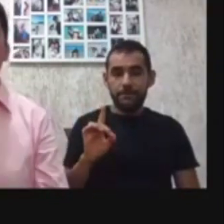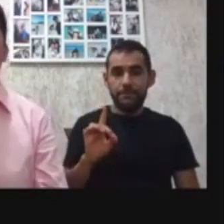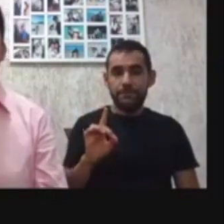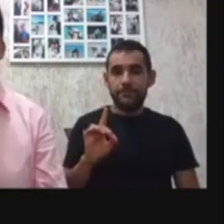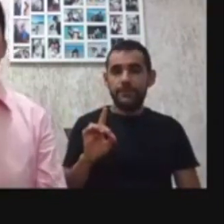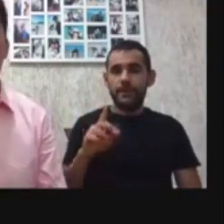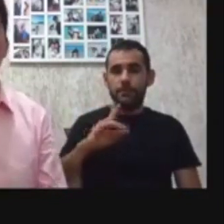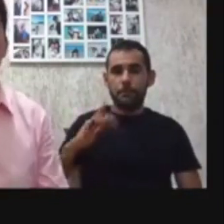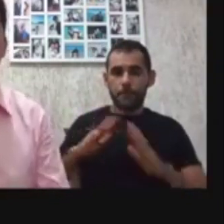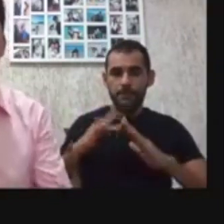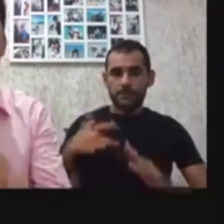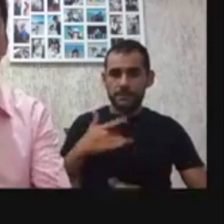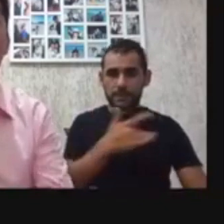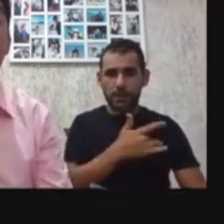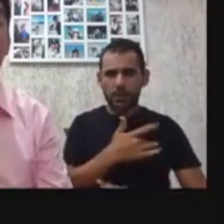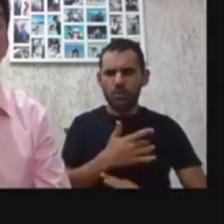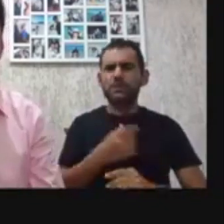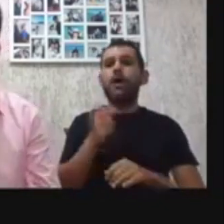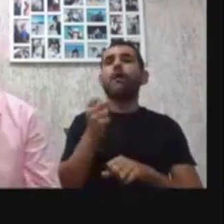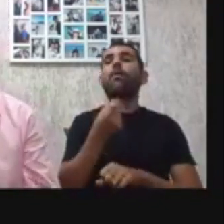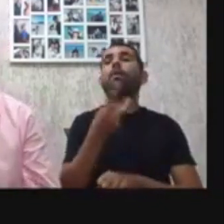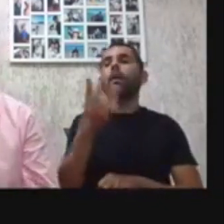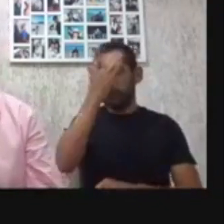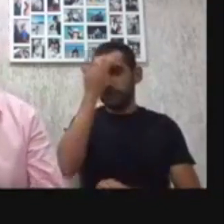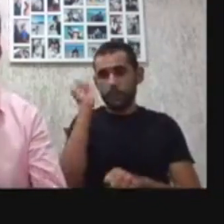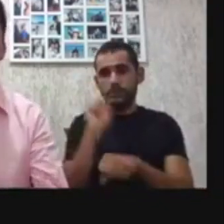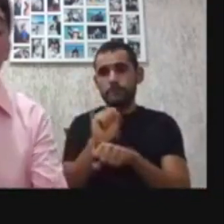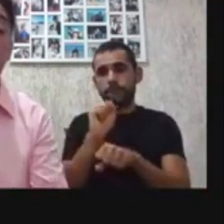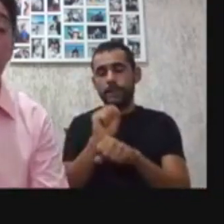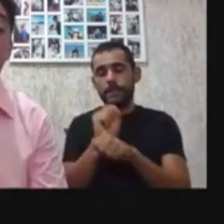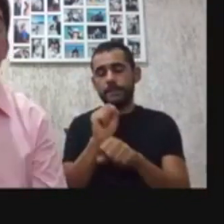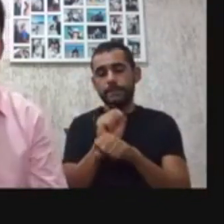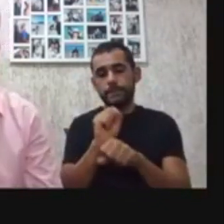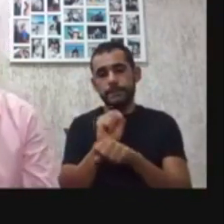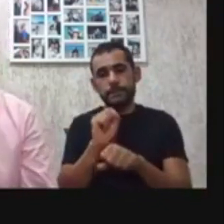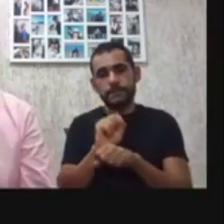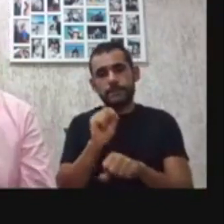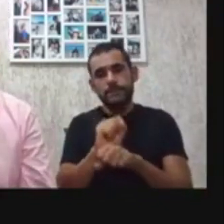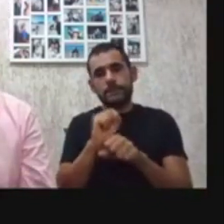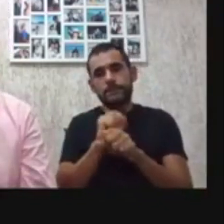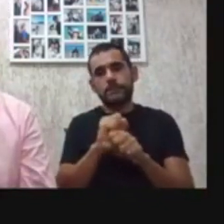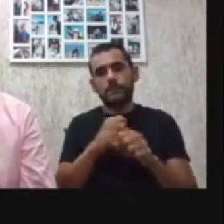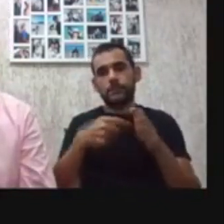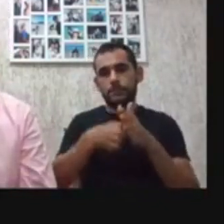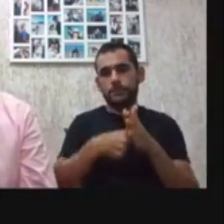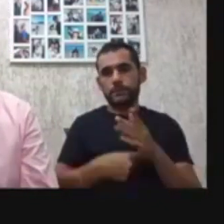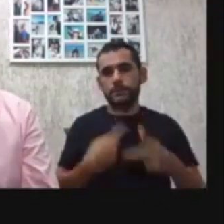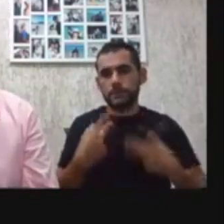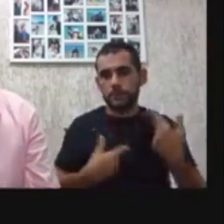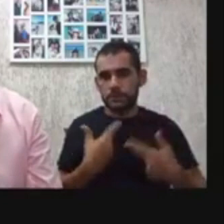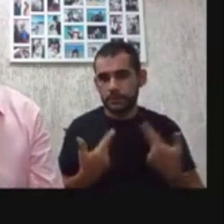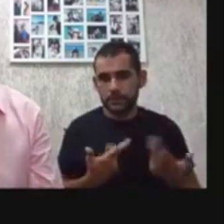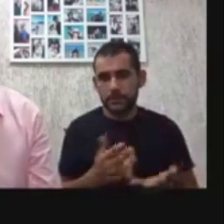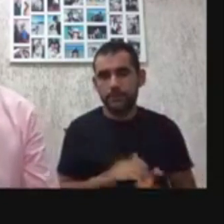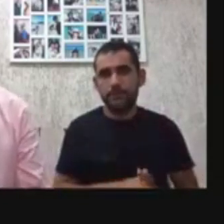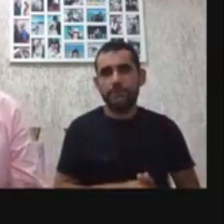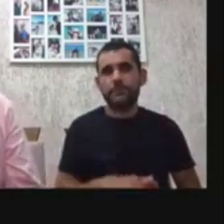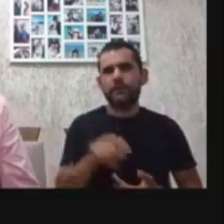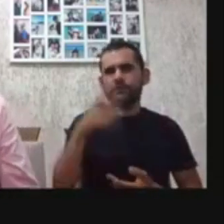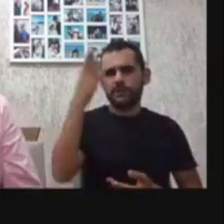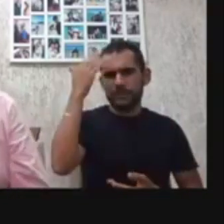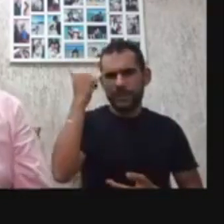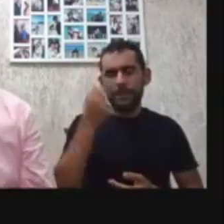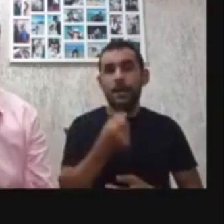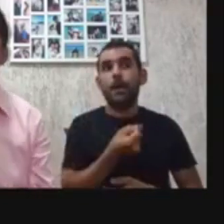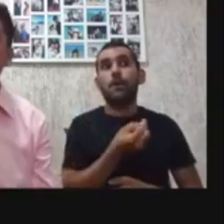saúde, e vê o tanto de gente que está aguardando uma consulta, o tanto de gente que está esperando uma cirurgia? Ô, Adriano, se você soubesse o